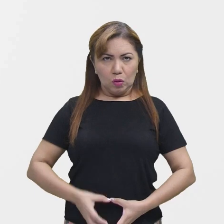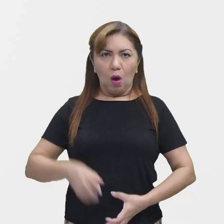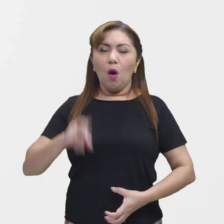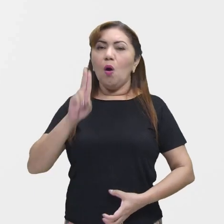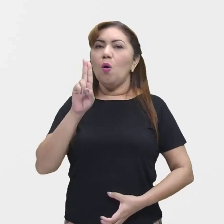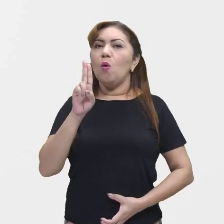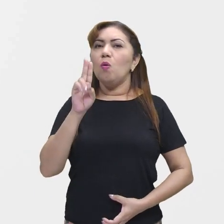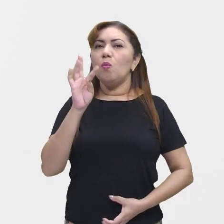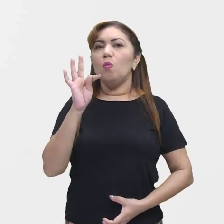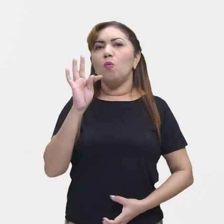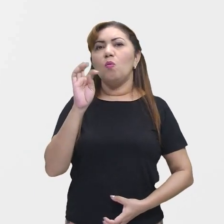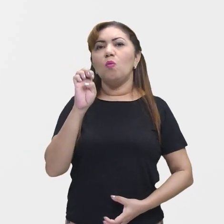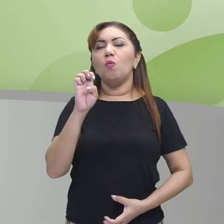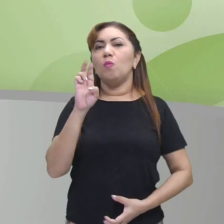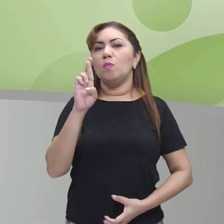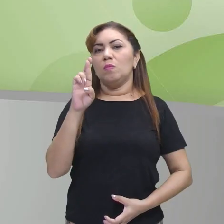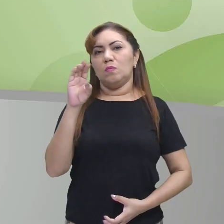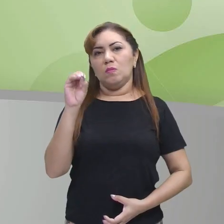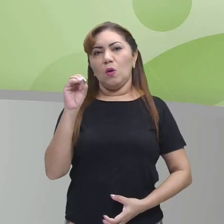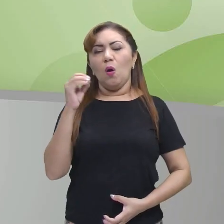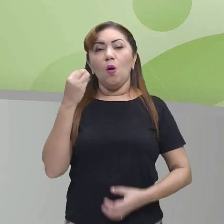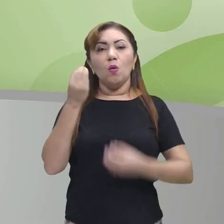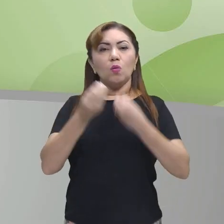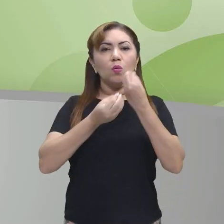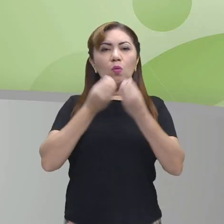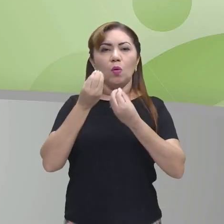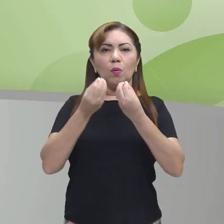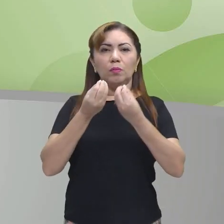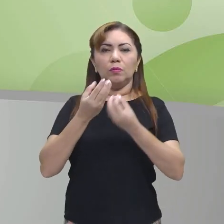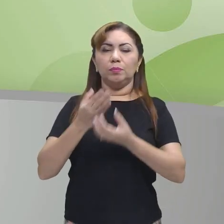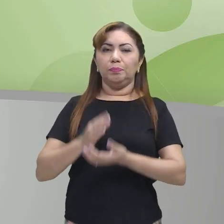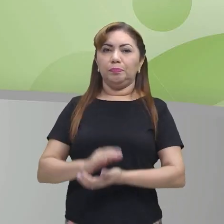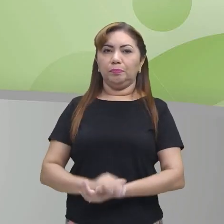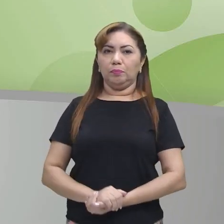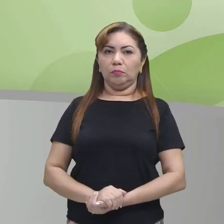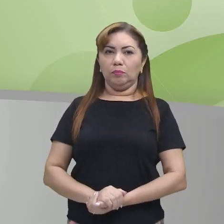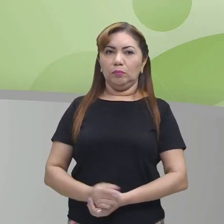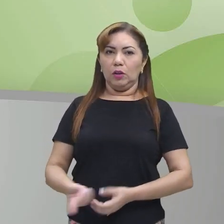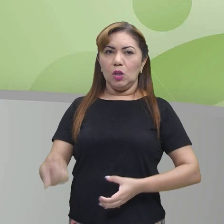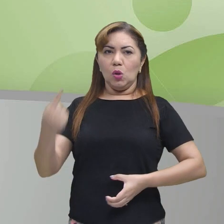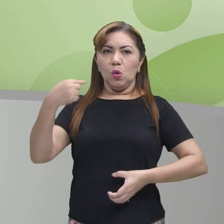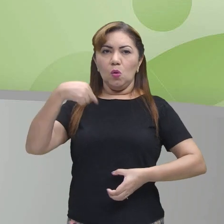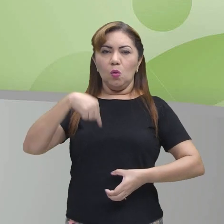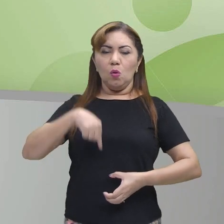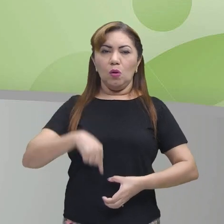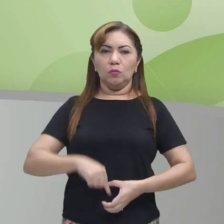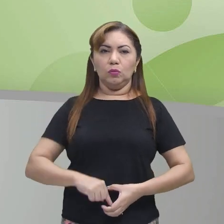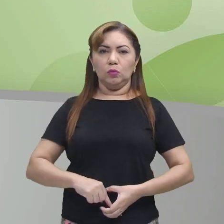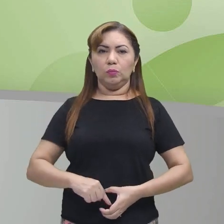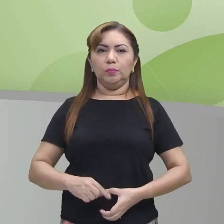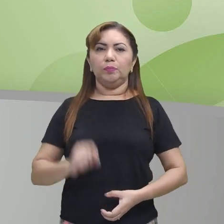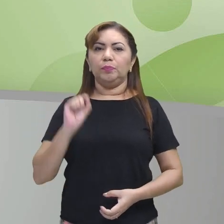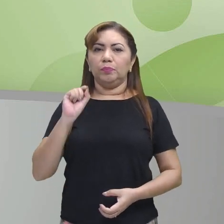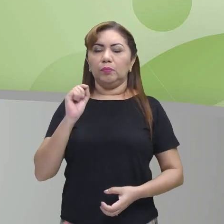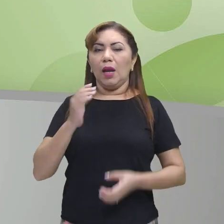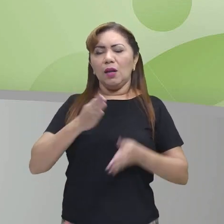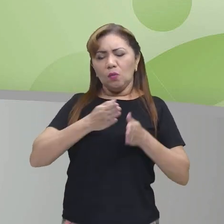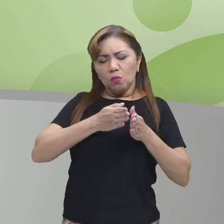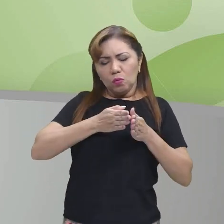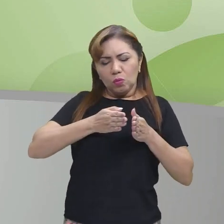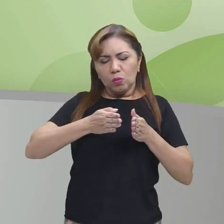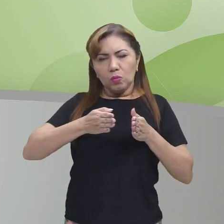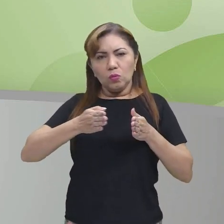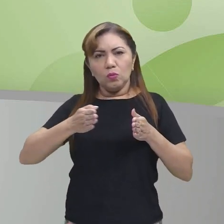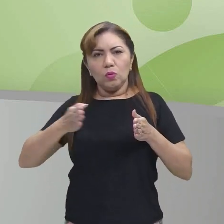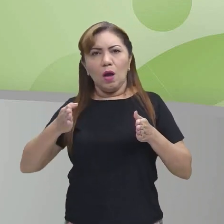Muito bem. Então, como ocorre no interior do corpo, essas transformações, como vocês